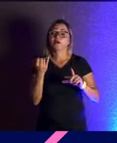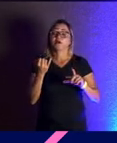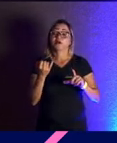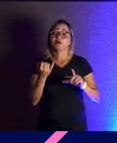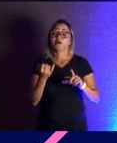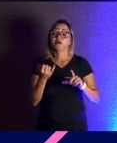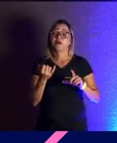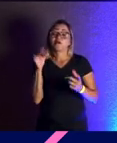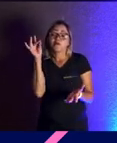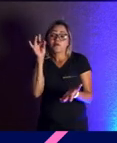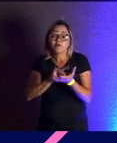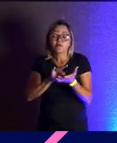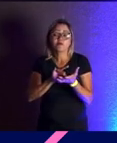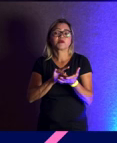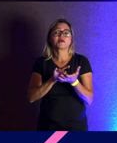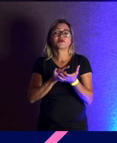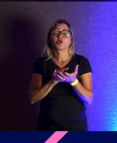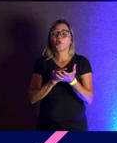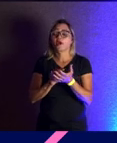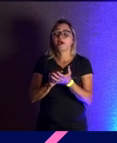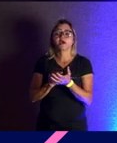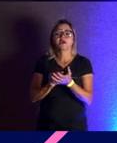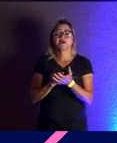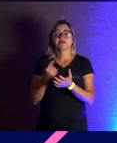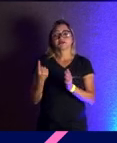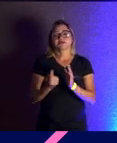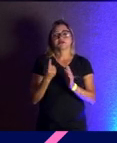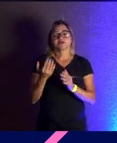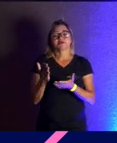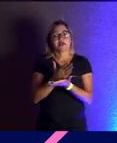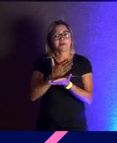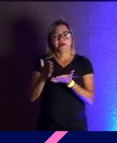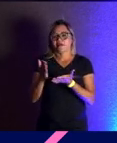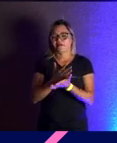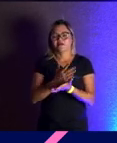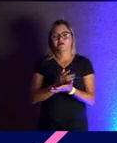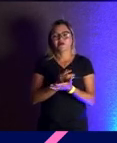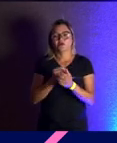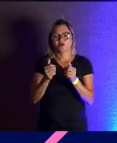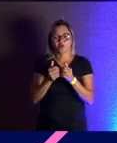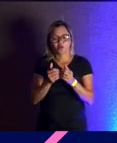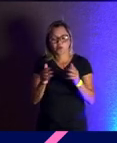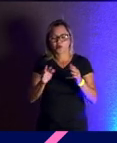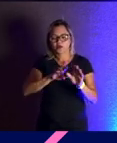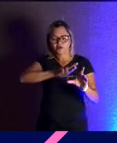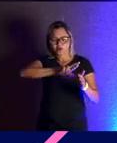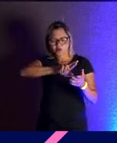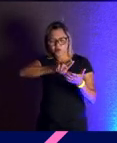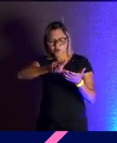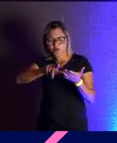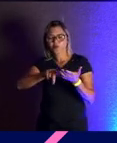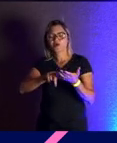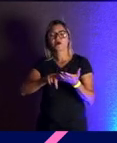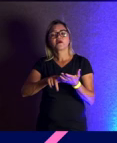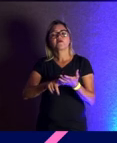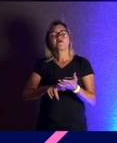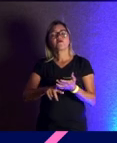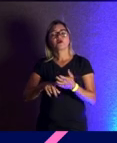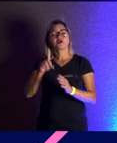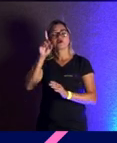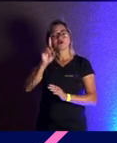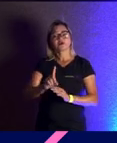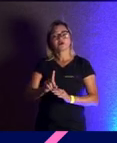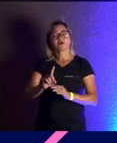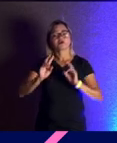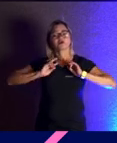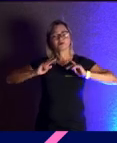gerar evidência de que não se tratava de casos isolados, abrir um capítulo realmente sobre o que foi violação de direitos humanos na